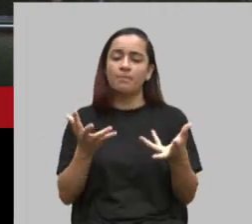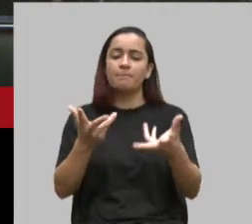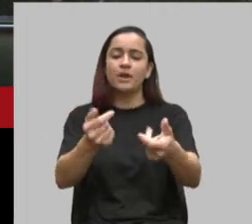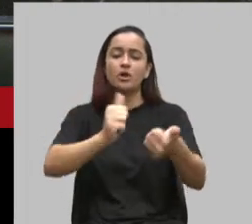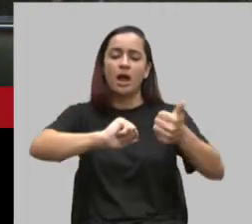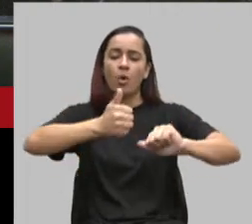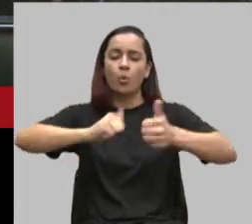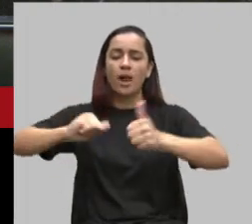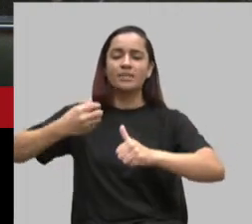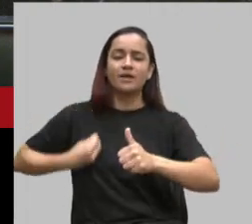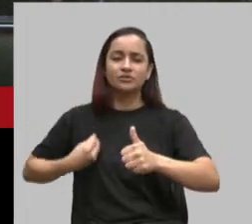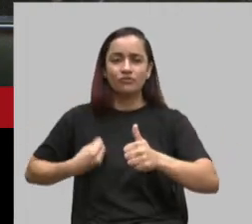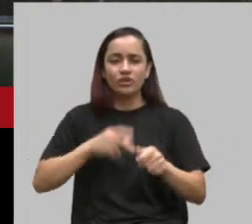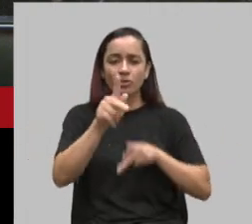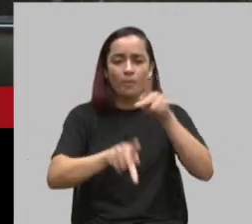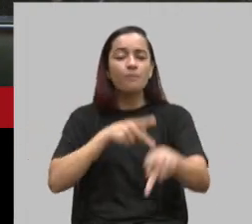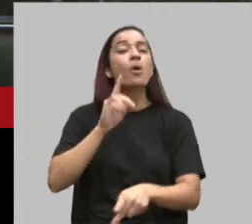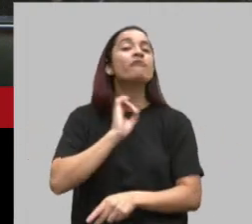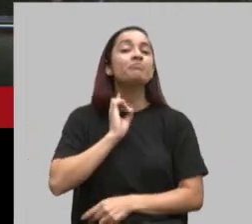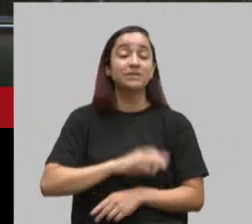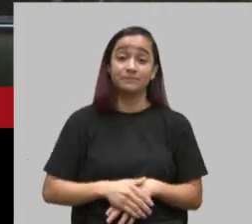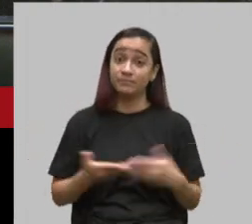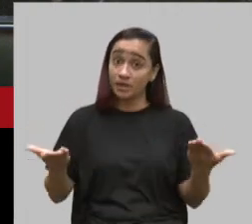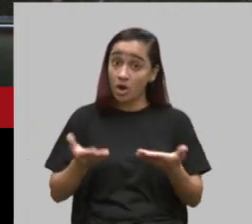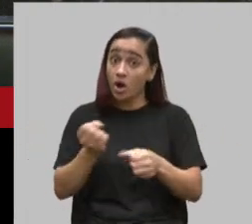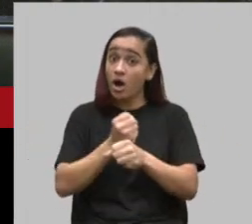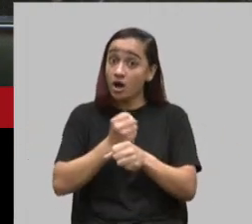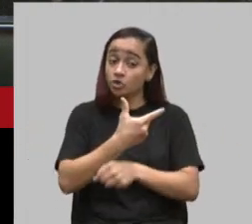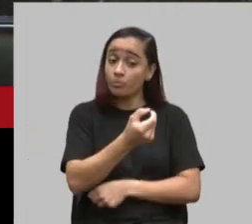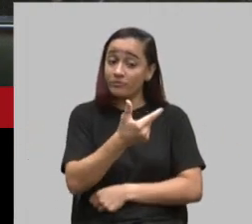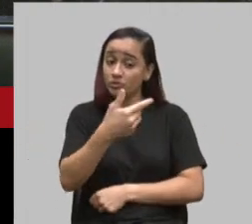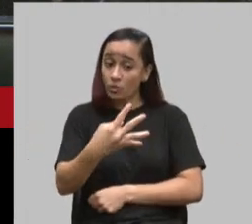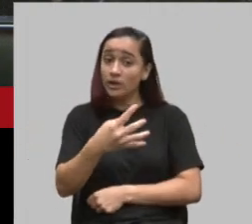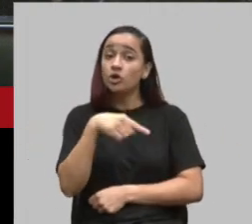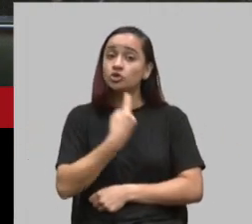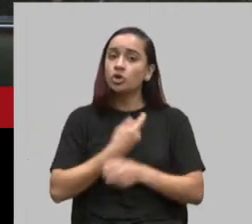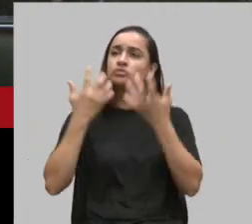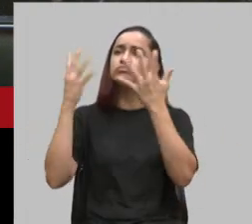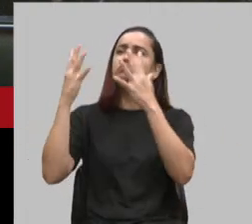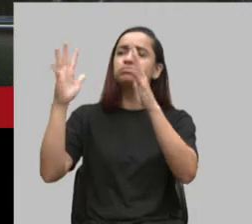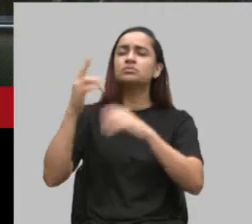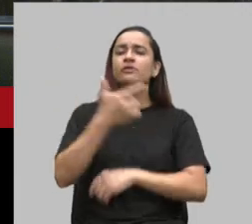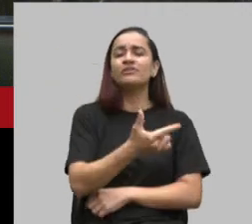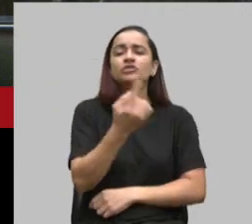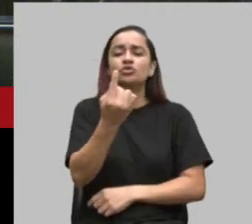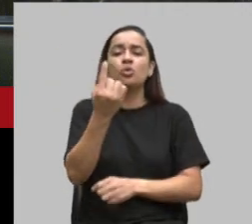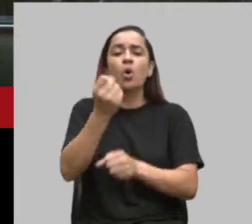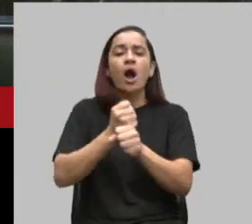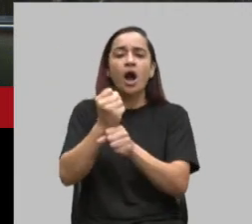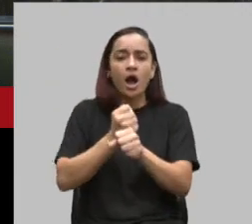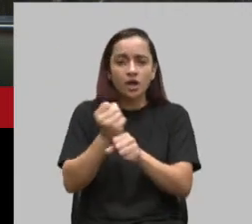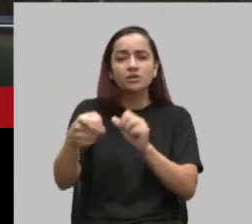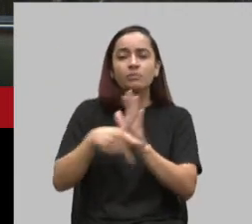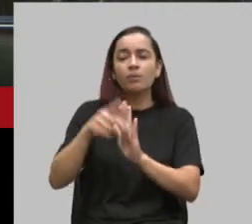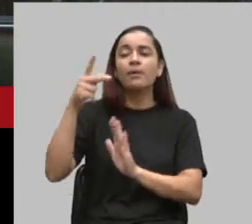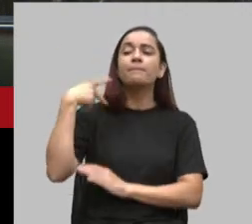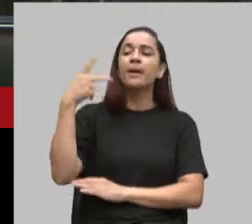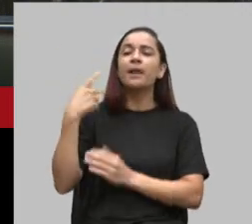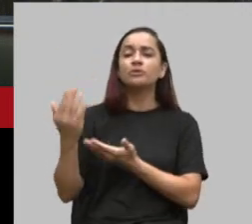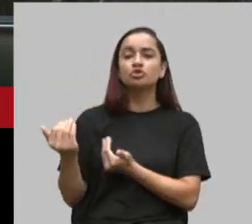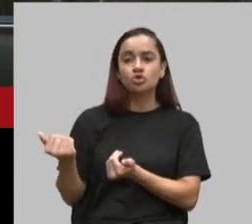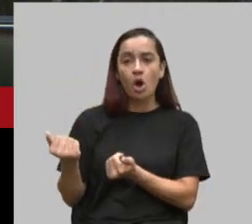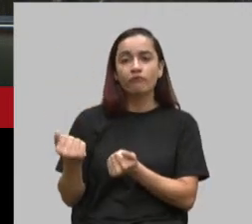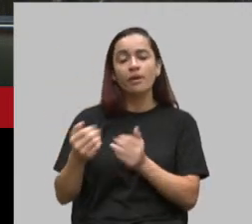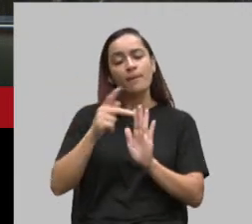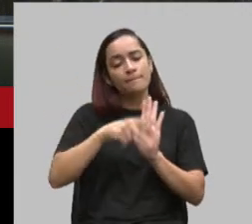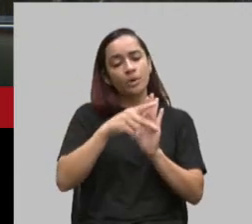Mineiro neste ano de 2024 festejamos 21 anos do Parlamento jovem um projeto pioneiro da Assembleia de minas